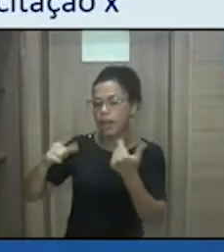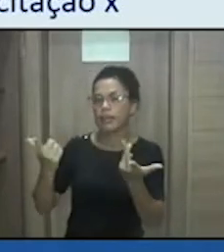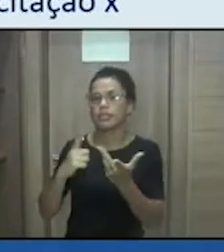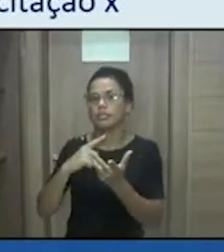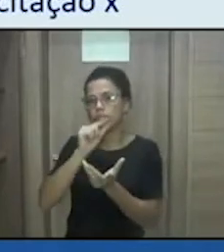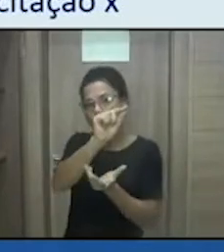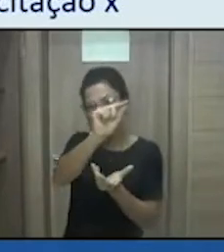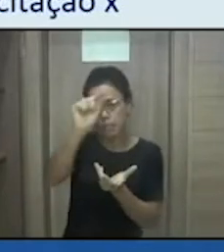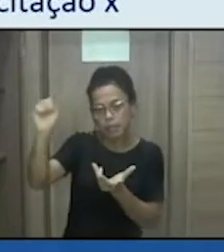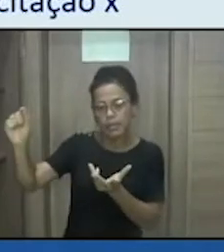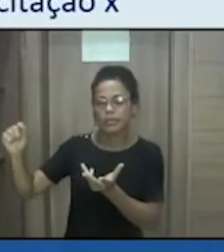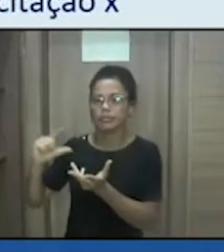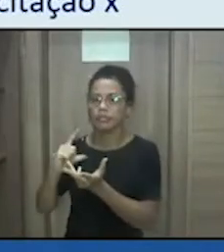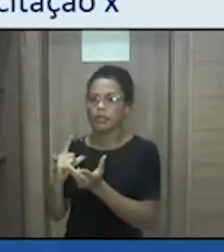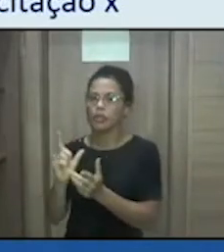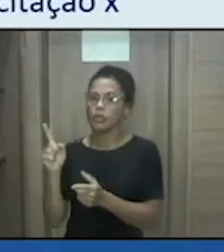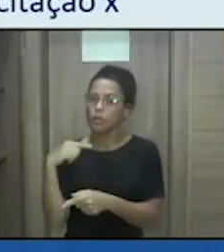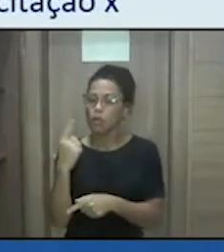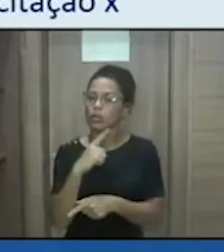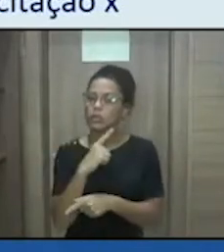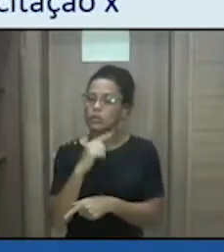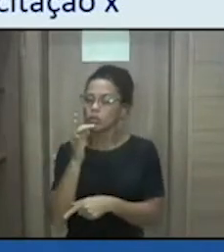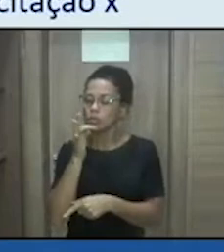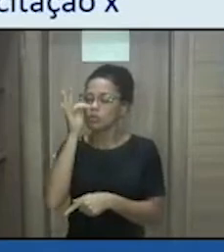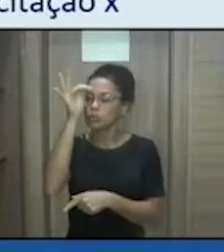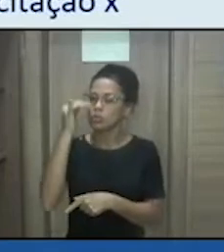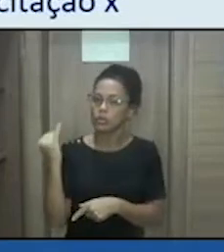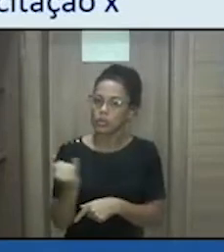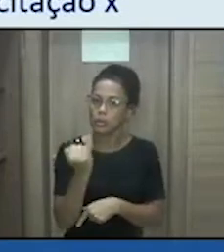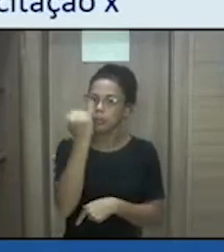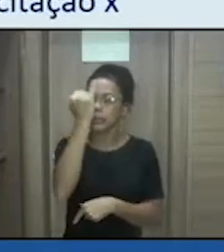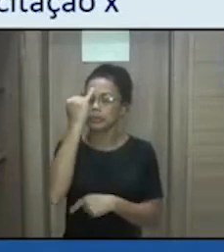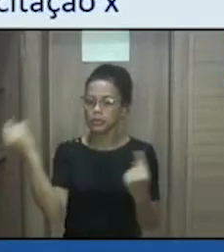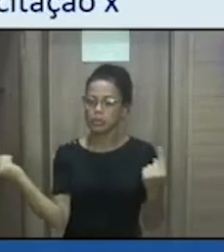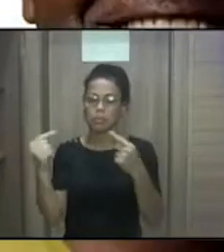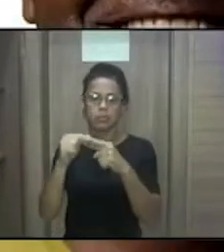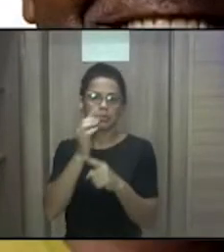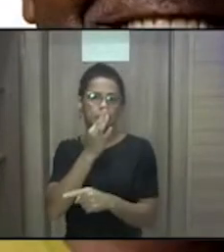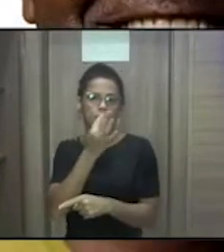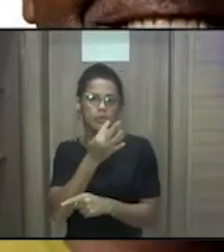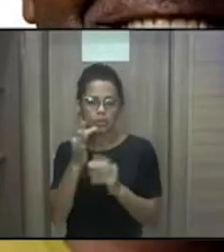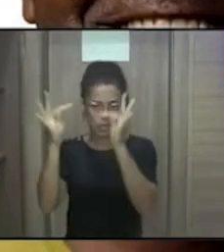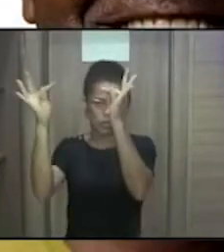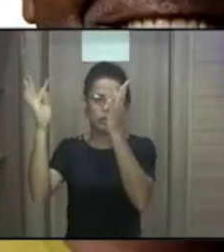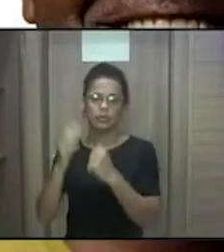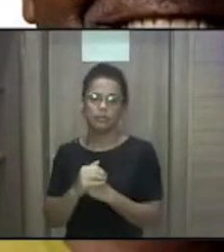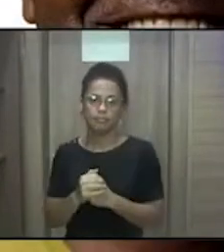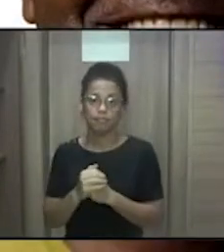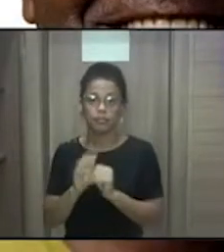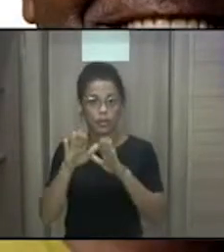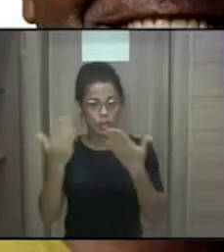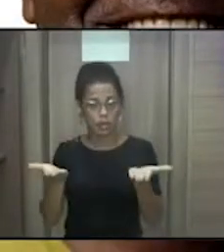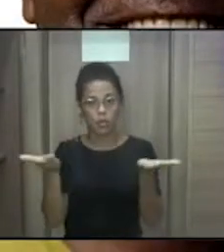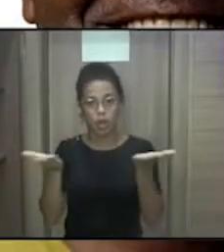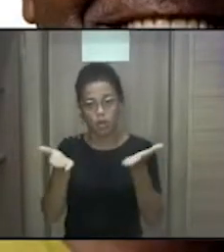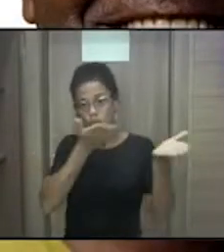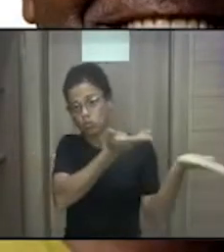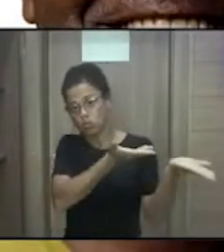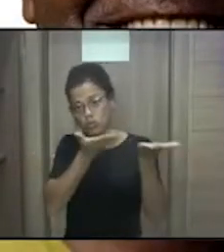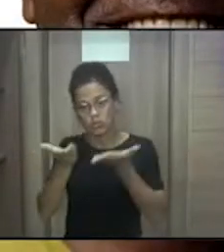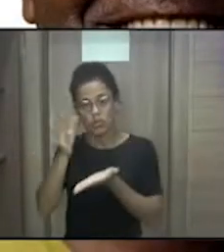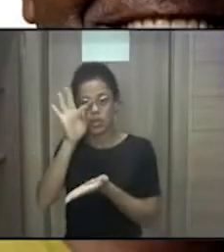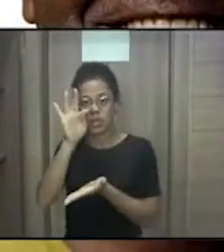e que a gente tem aí um futuro promissor para essa incorporação tecnológica. Então, gente, é isso. Vou passar para a